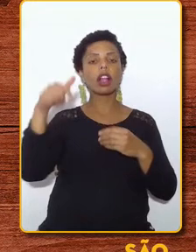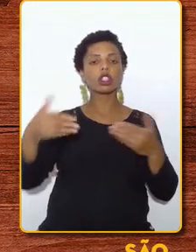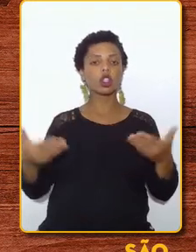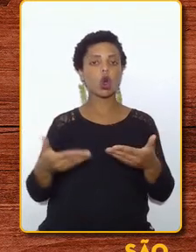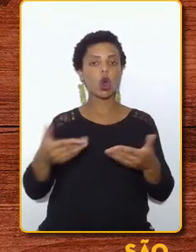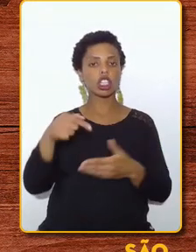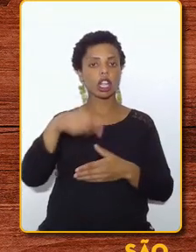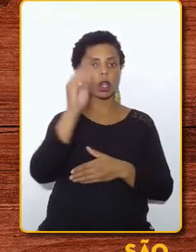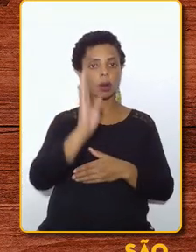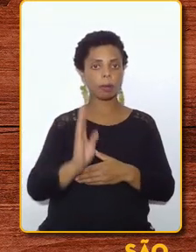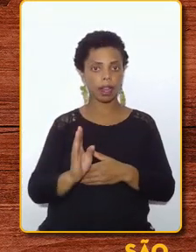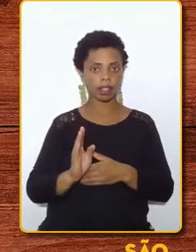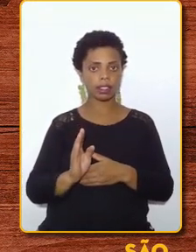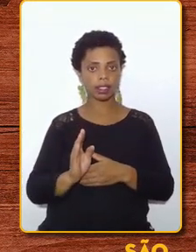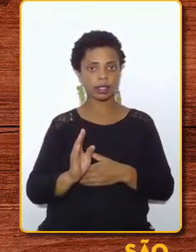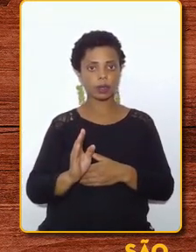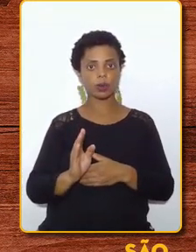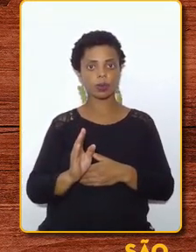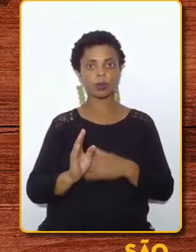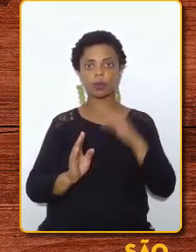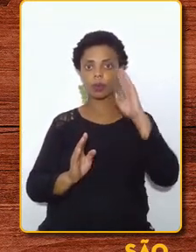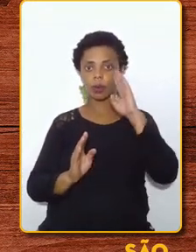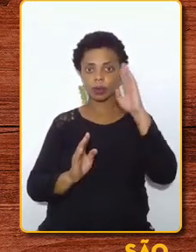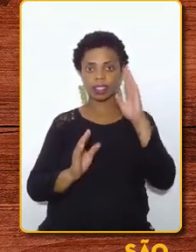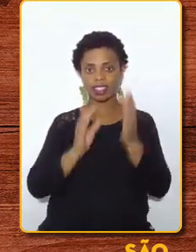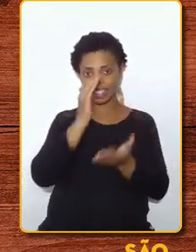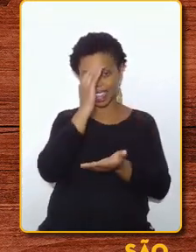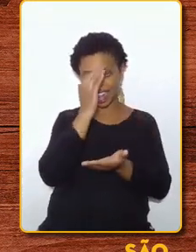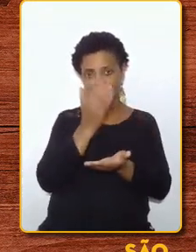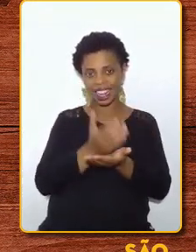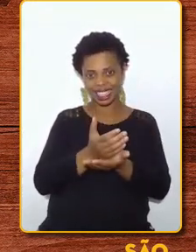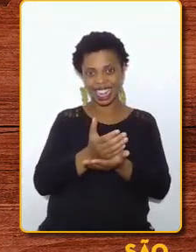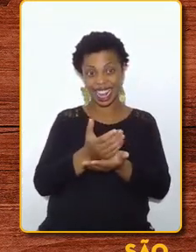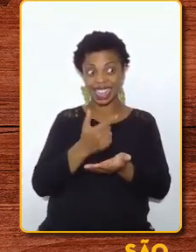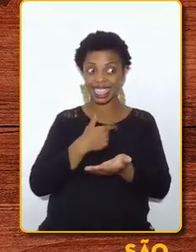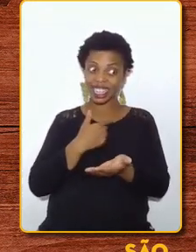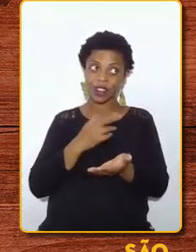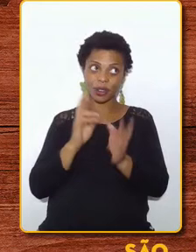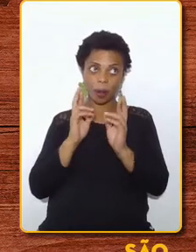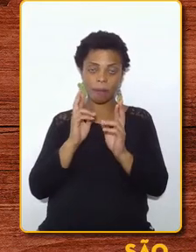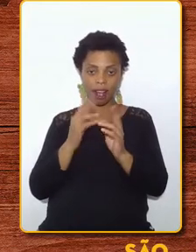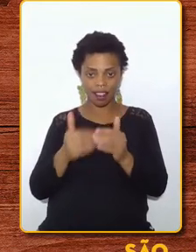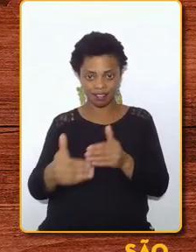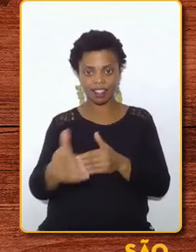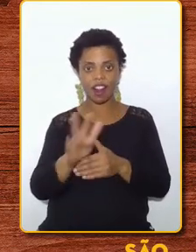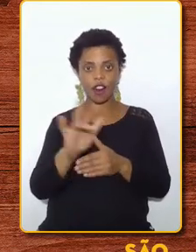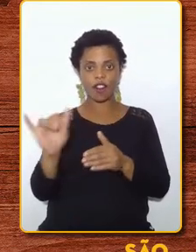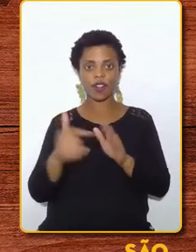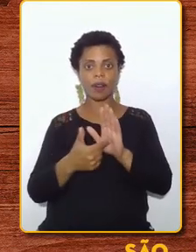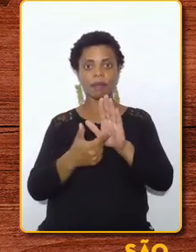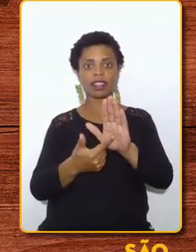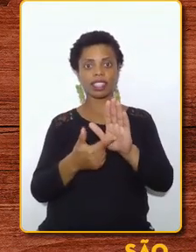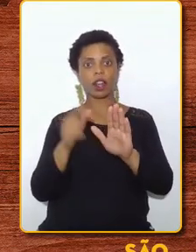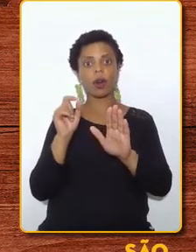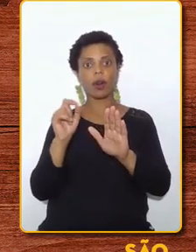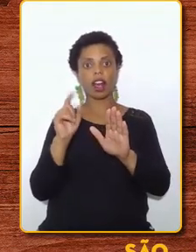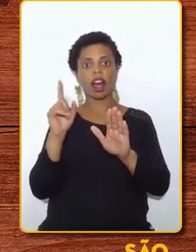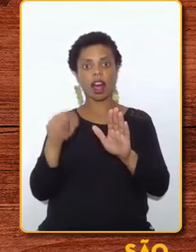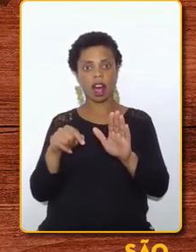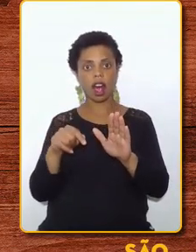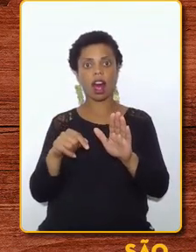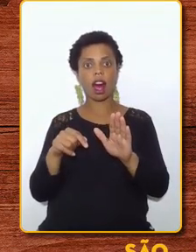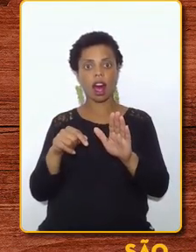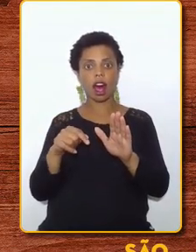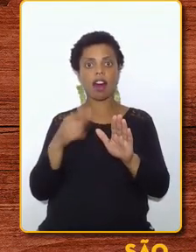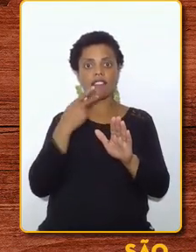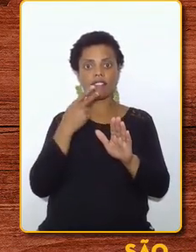O centro da tese, que eu espero entregar muito em breve, é o desenvolvimento dessa noção de fome